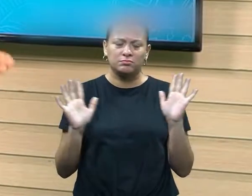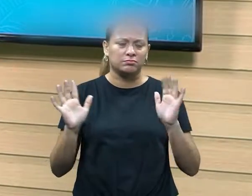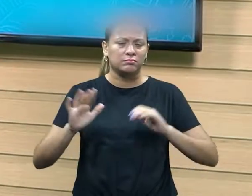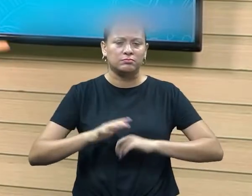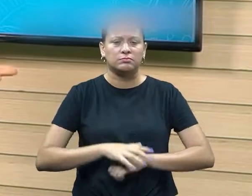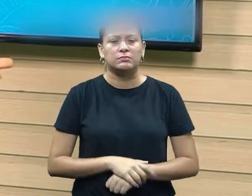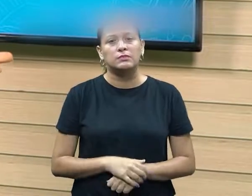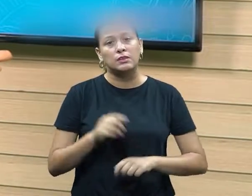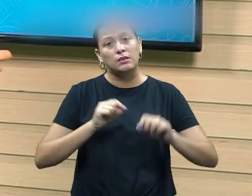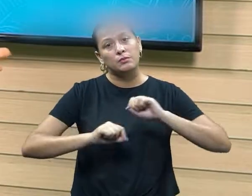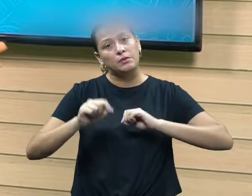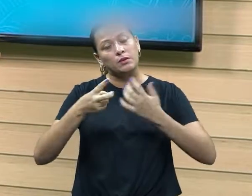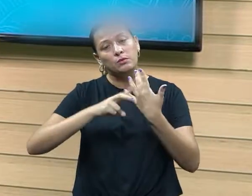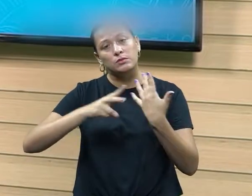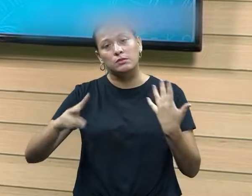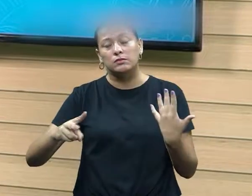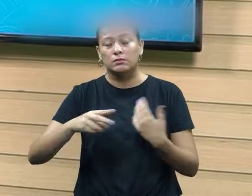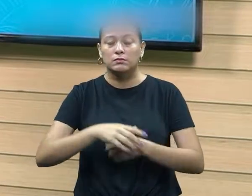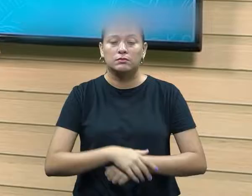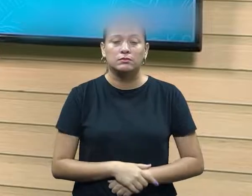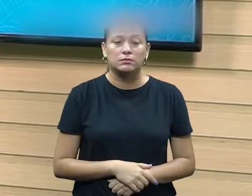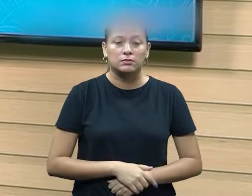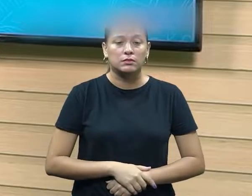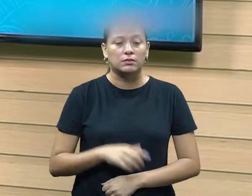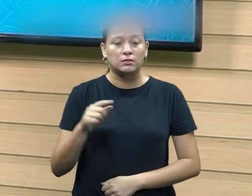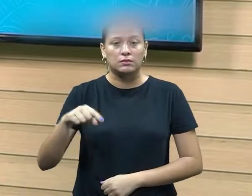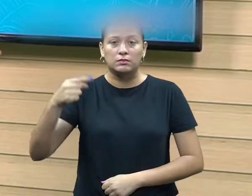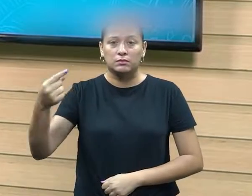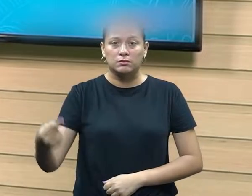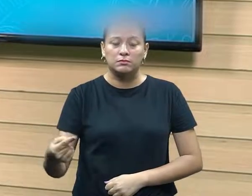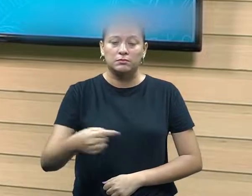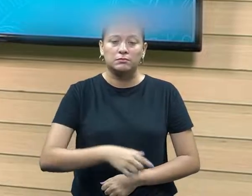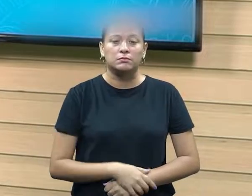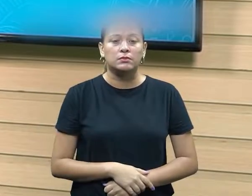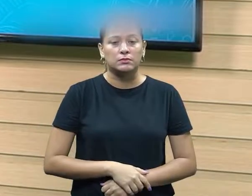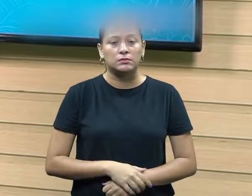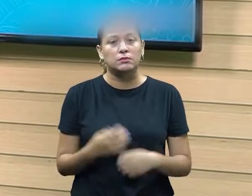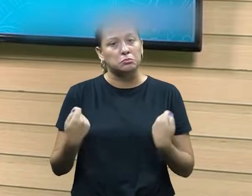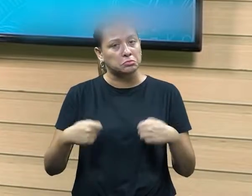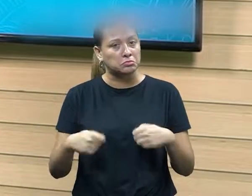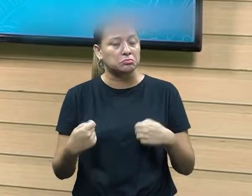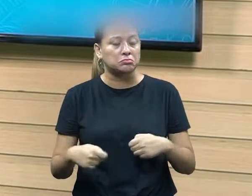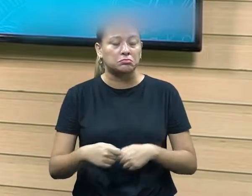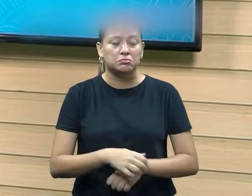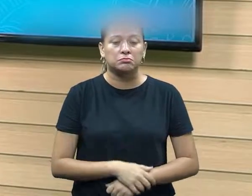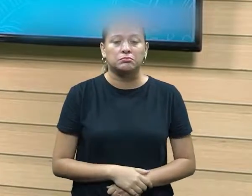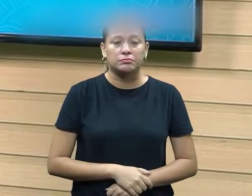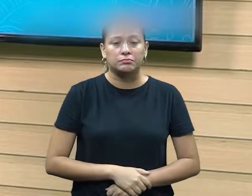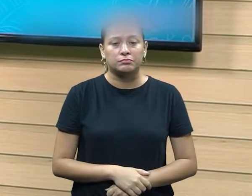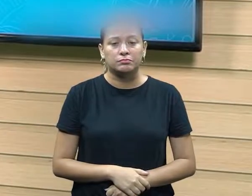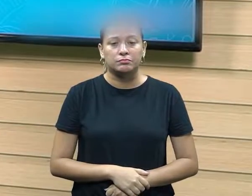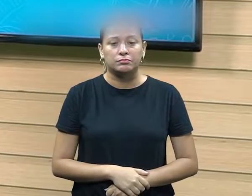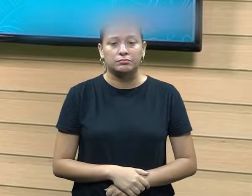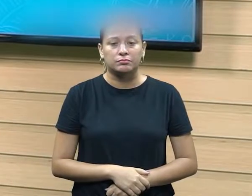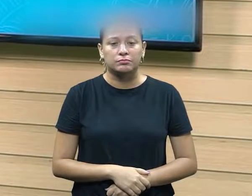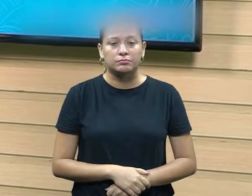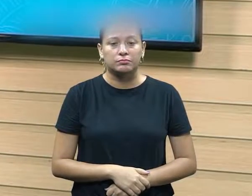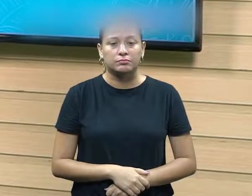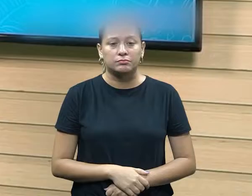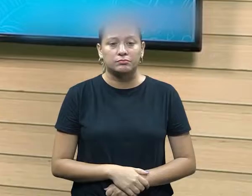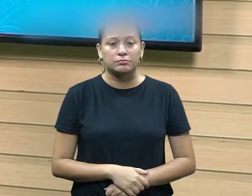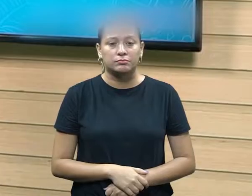aí, gente, eu estou prejudicando essa situação que mais tarde vou precisar. Ou mais ainda, eu